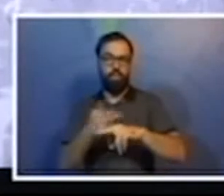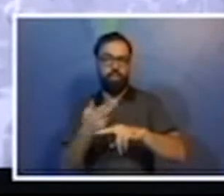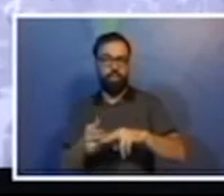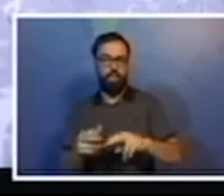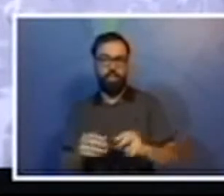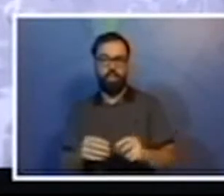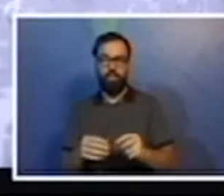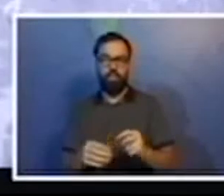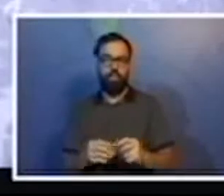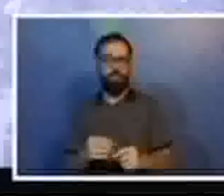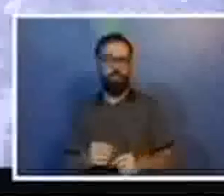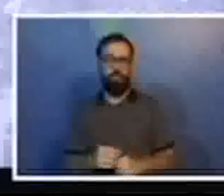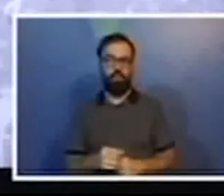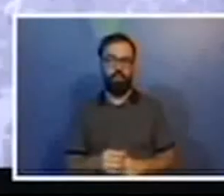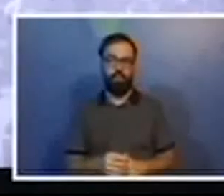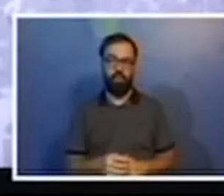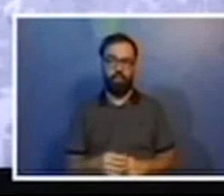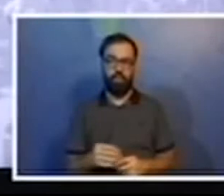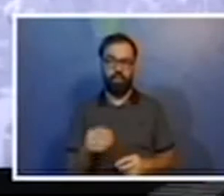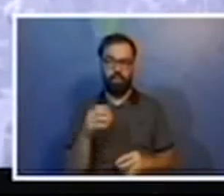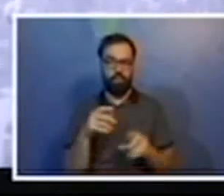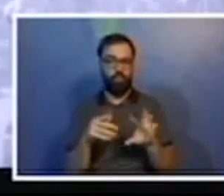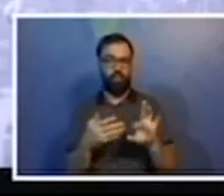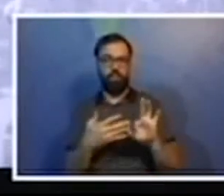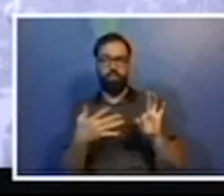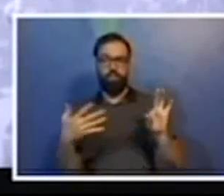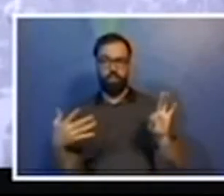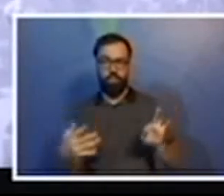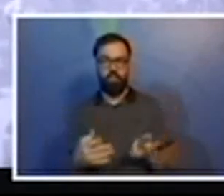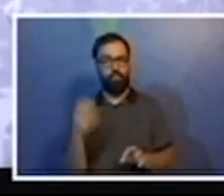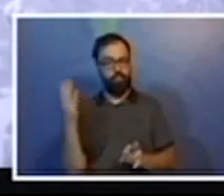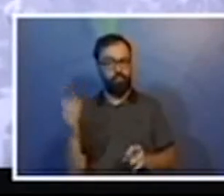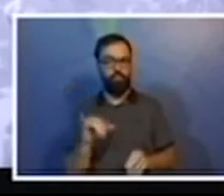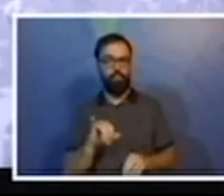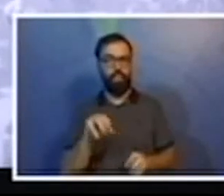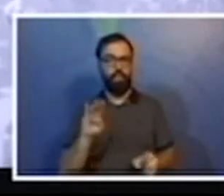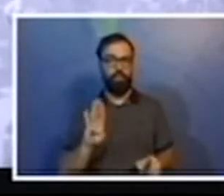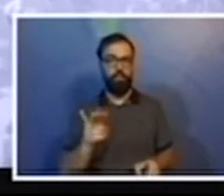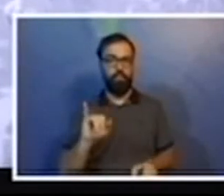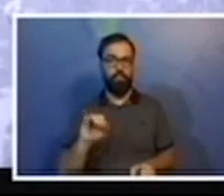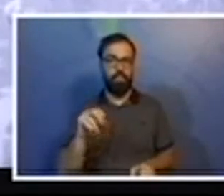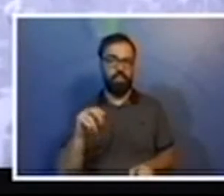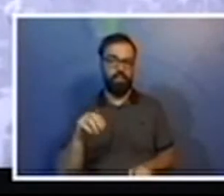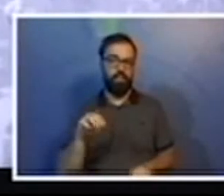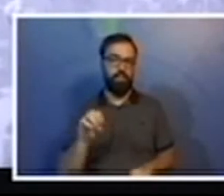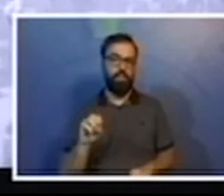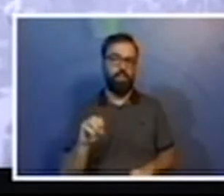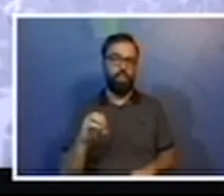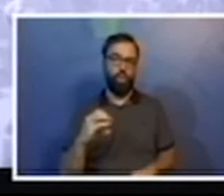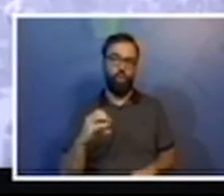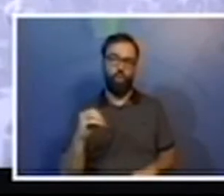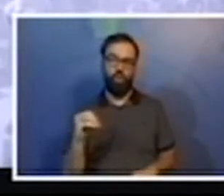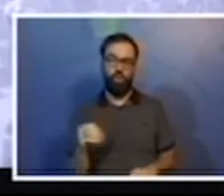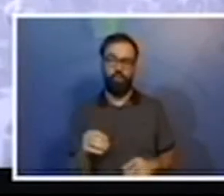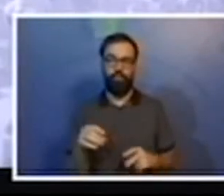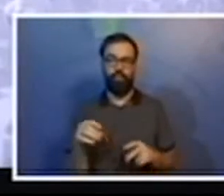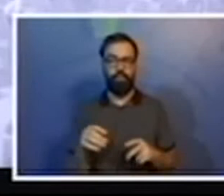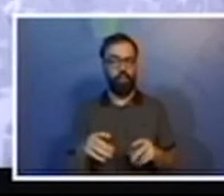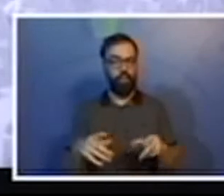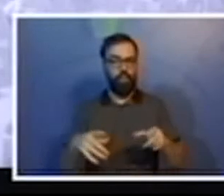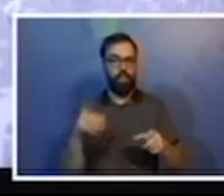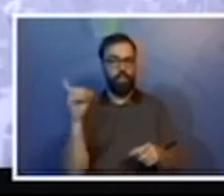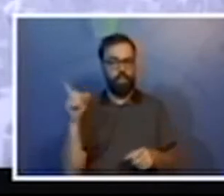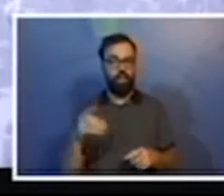fruto é o cacau e a hibisco e a Vitória Régia a flor da vitória régia